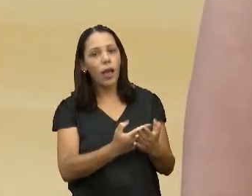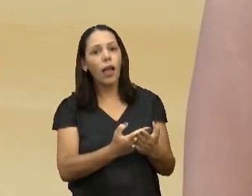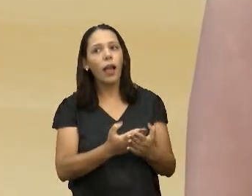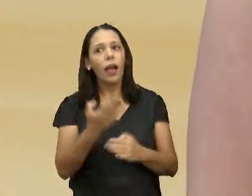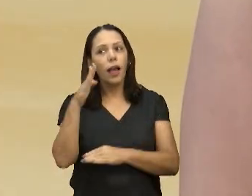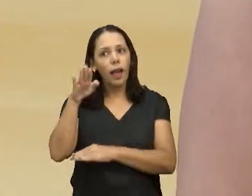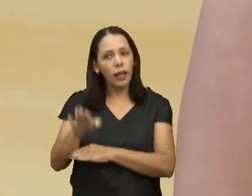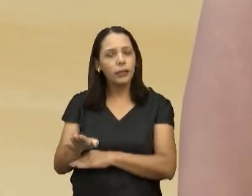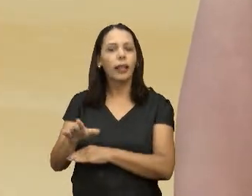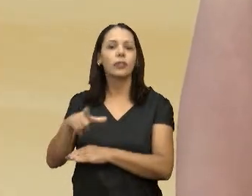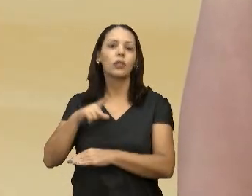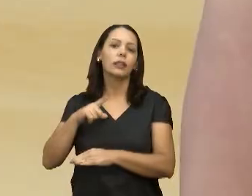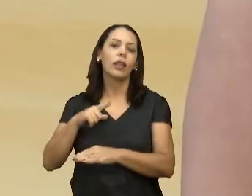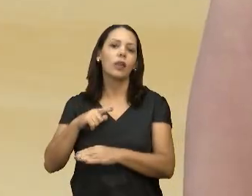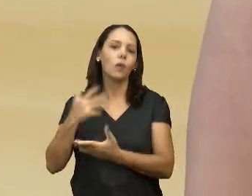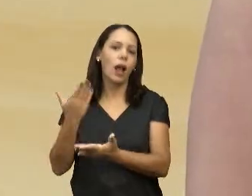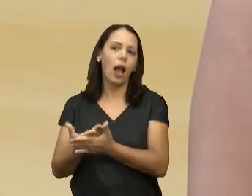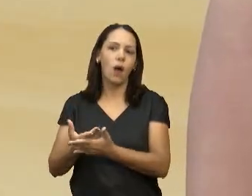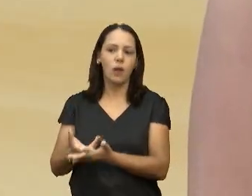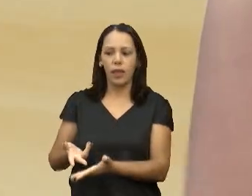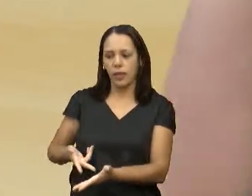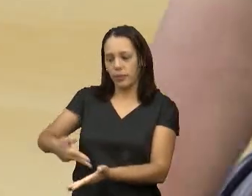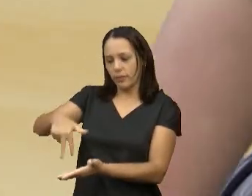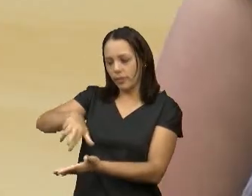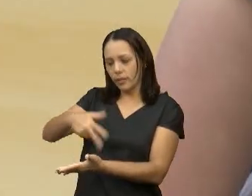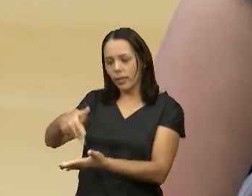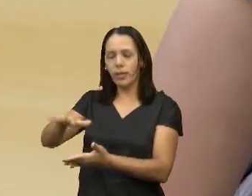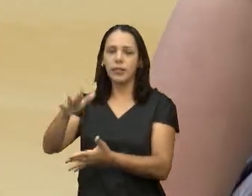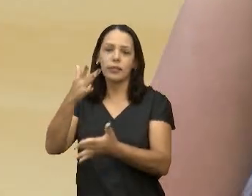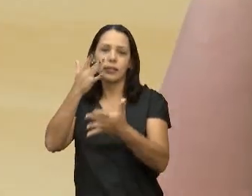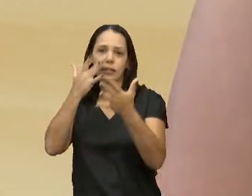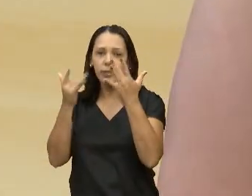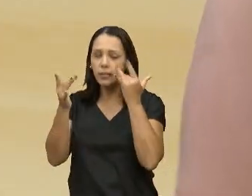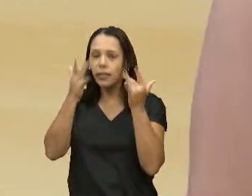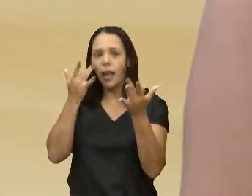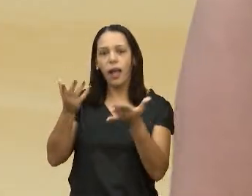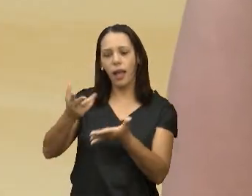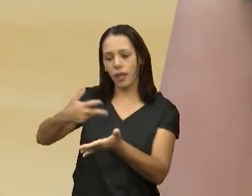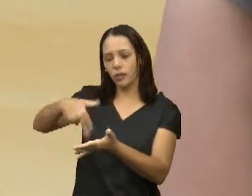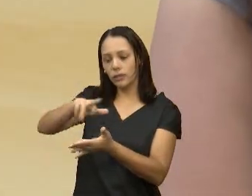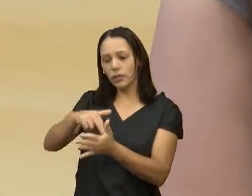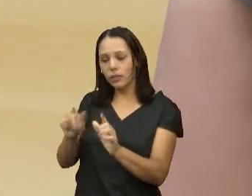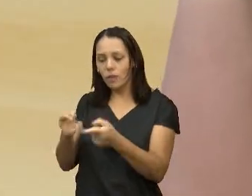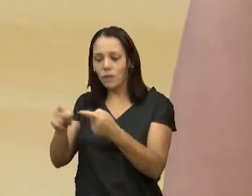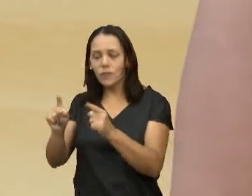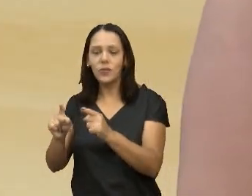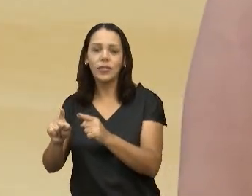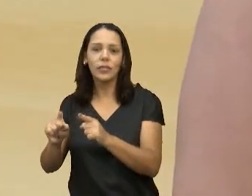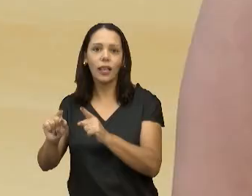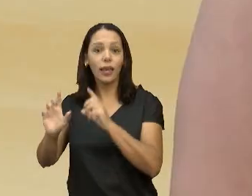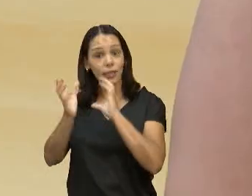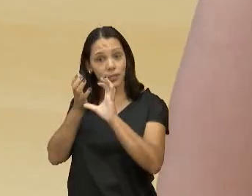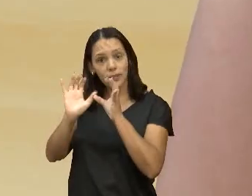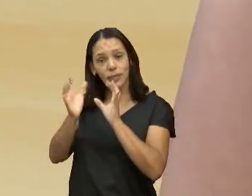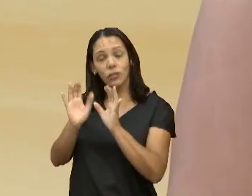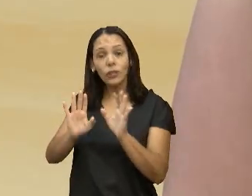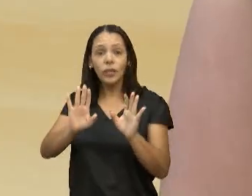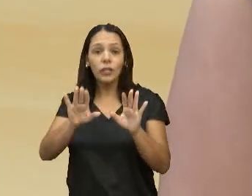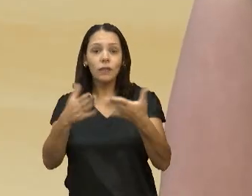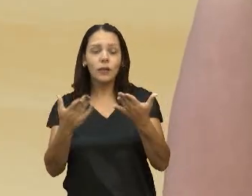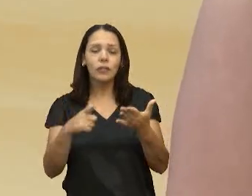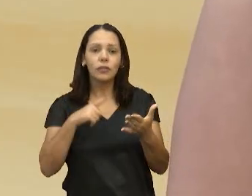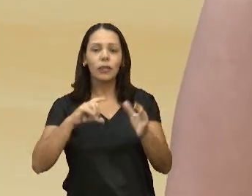aula de dança, teatro, dança para musicais e a minha aula de canto. E sempre quando tem